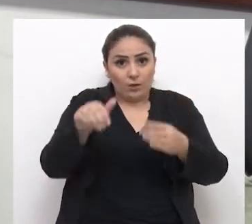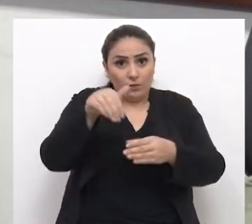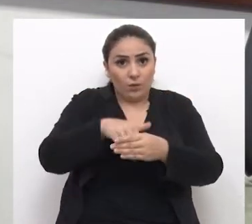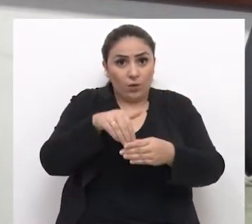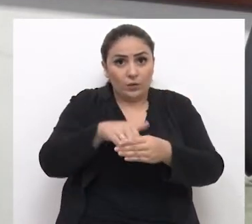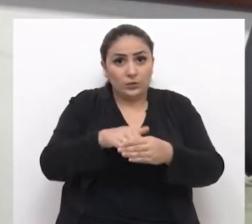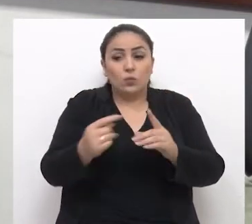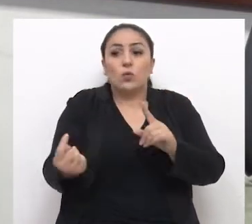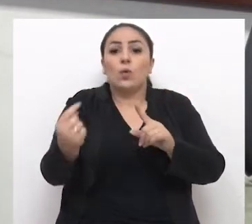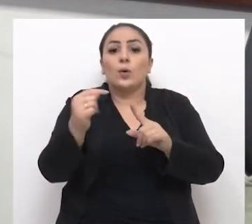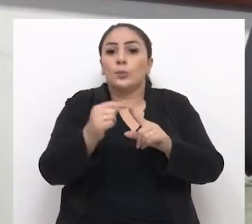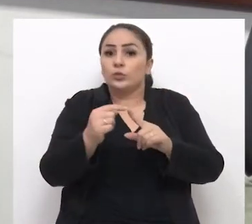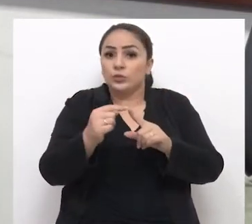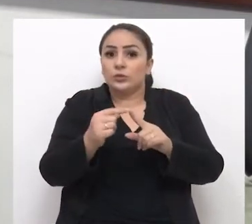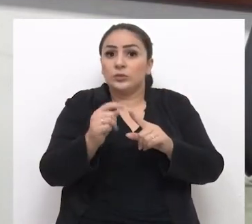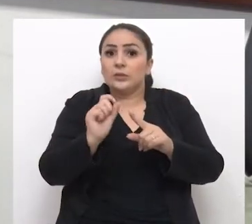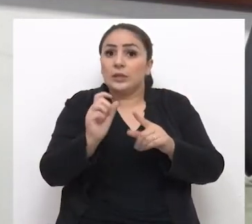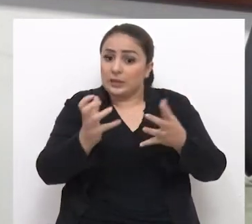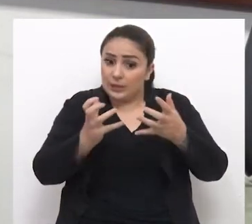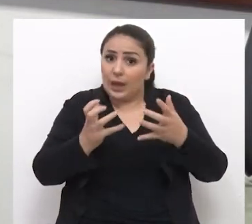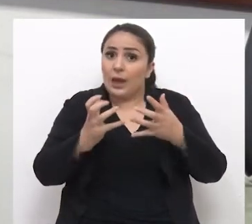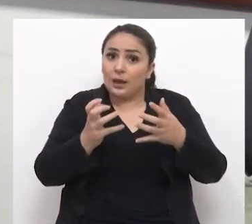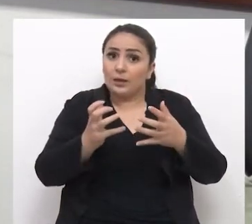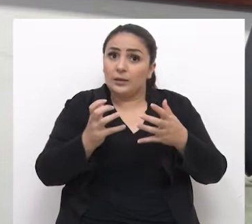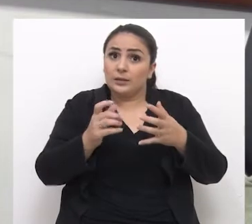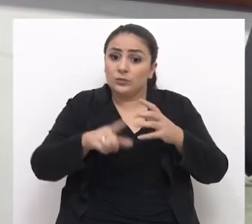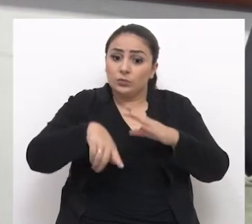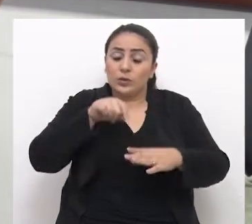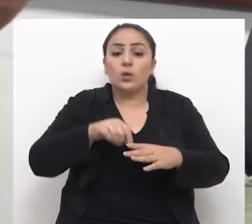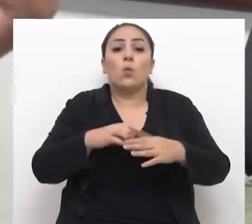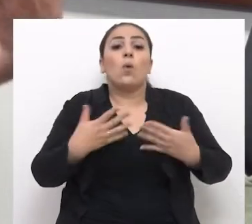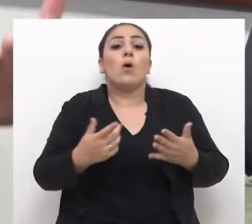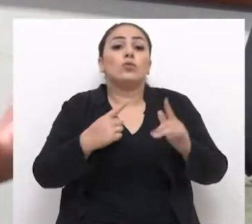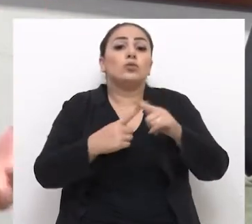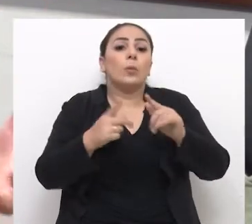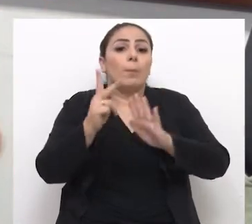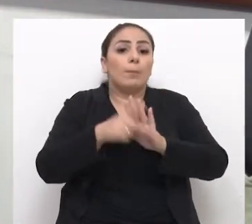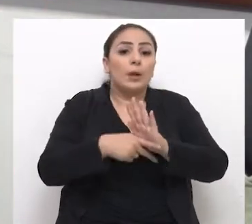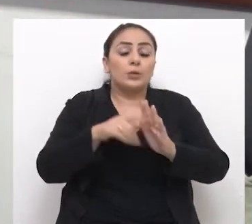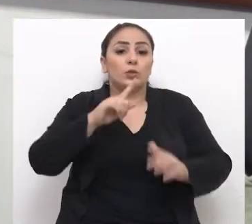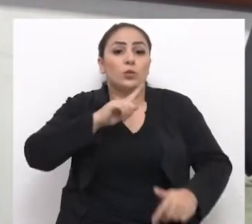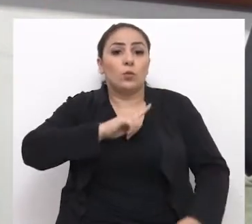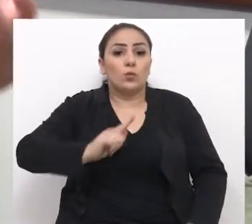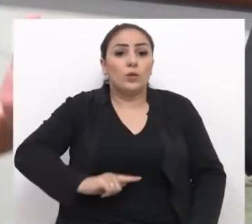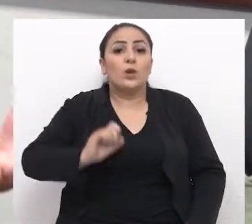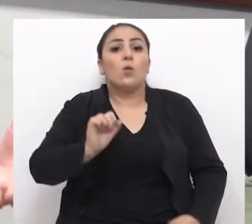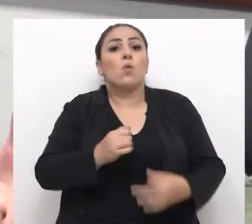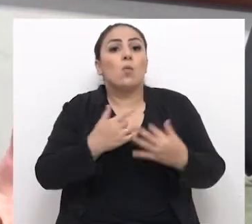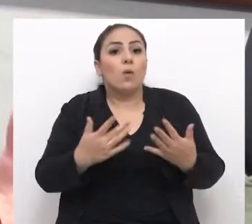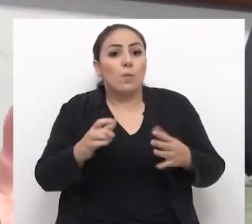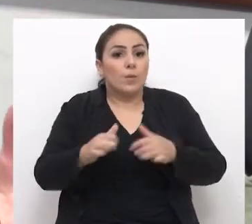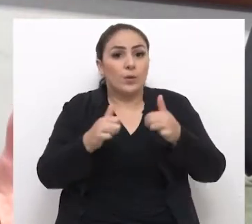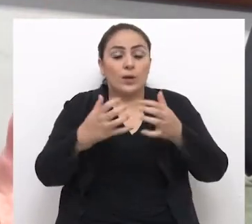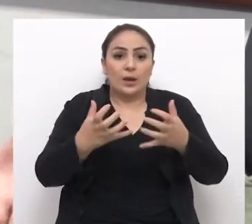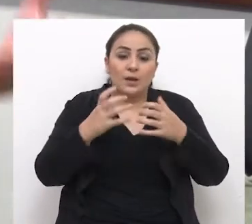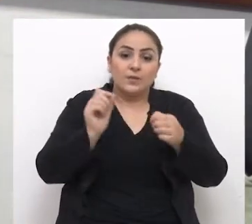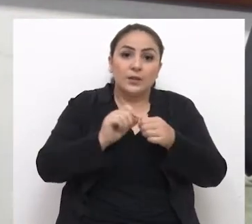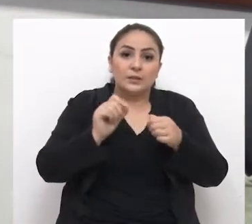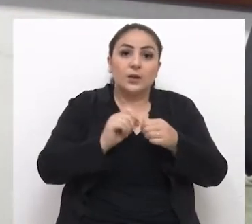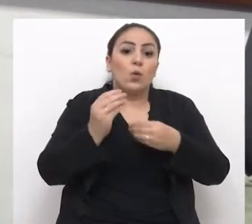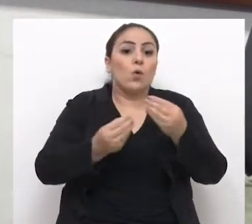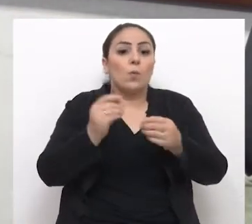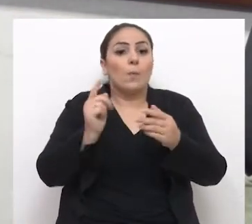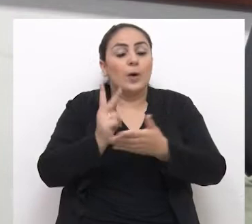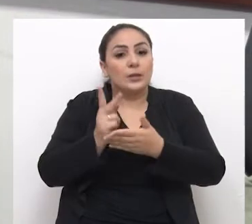eleitor a sua intenção ser eleito. Que tipo de plano de governo, que melhorias ele pretende fazer, o que